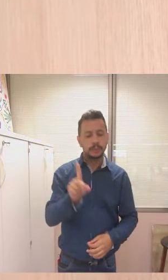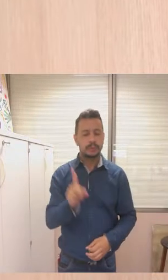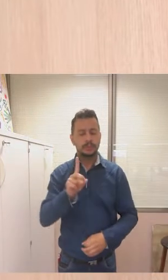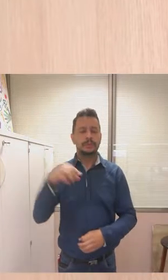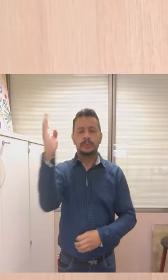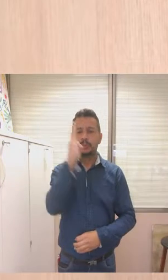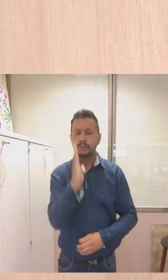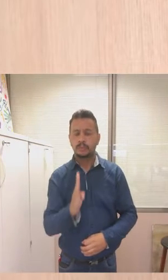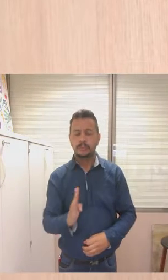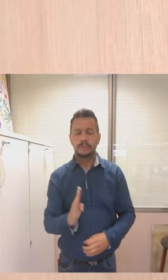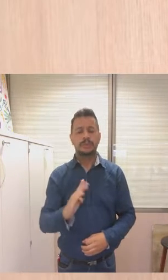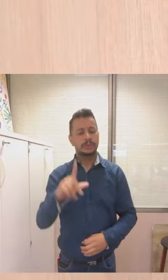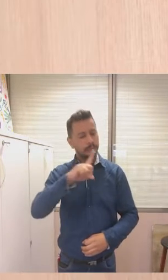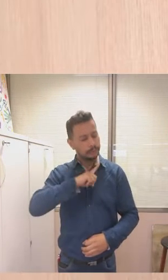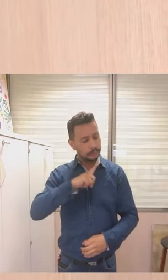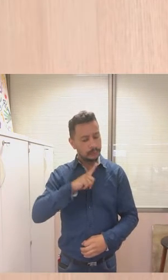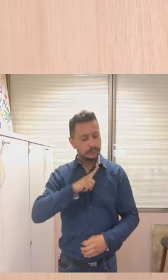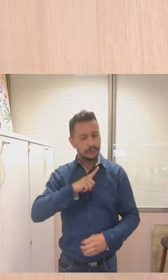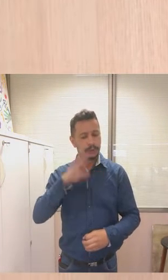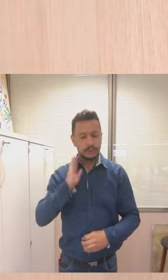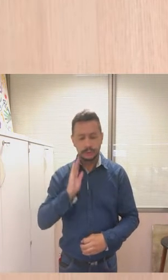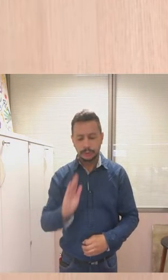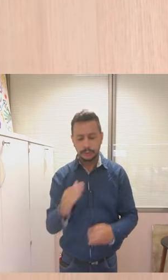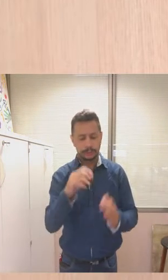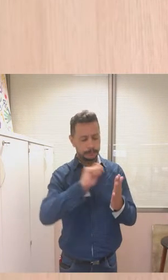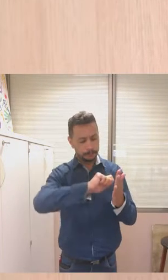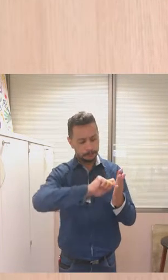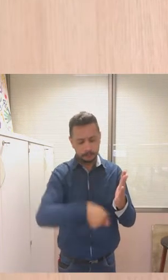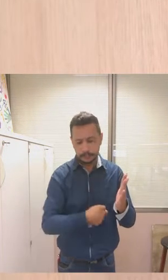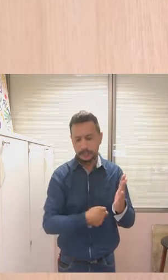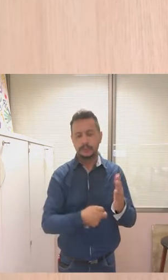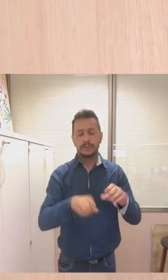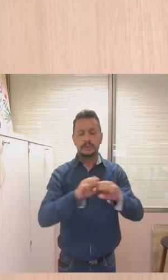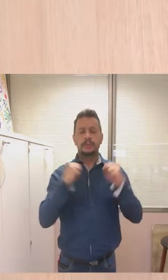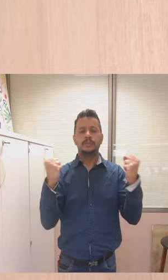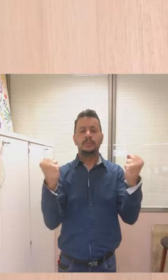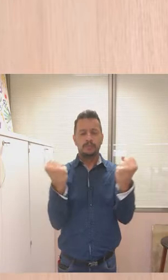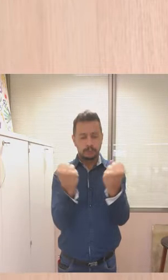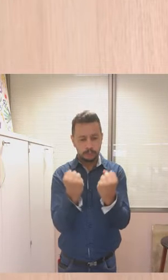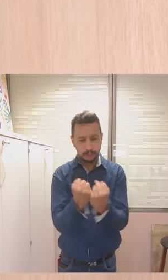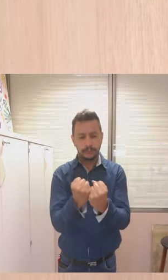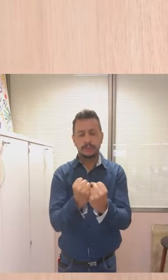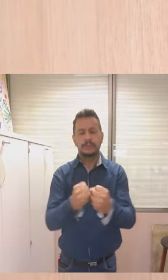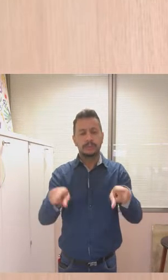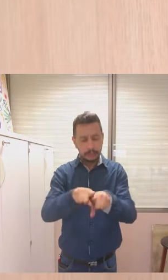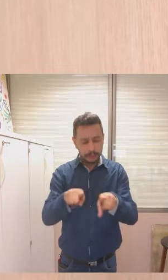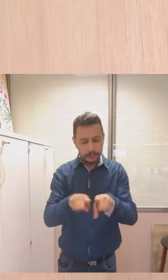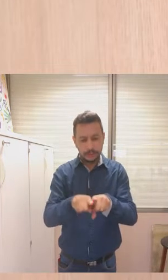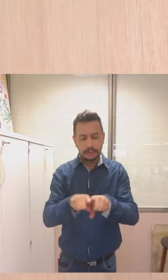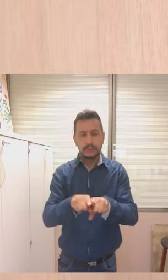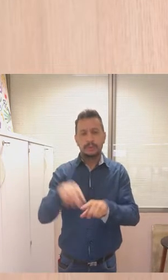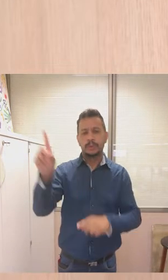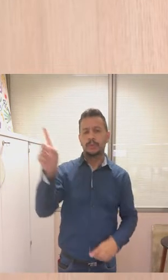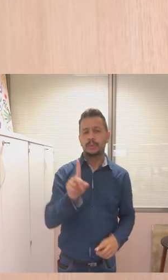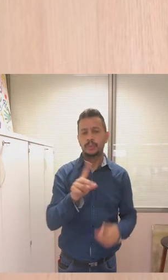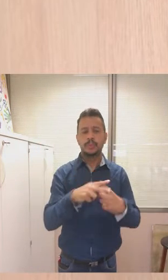instituições brasileiras o qual já reúne uma apoio da sociedade civil inclusive de dirigentes